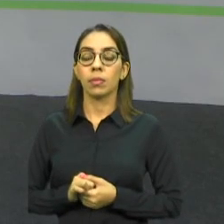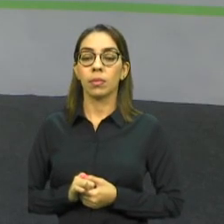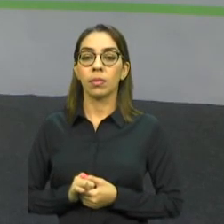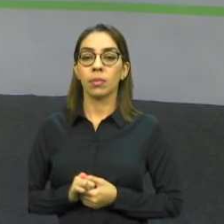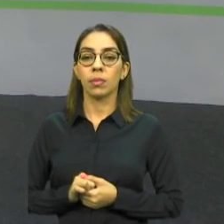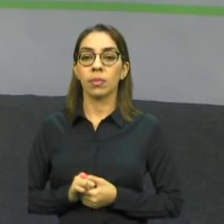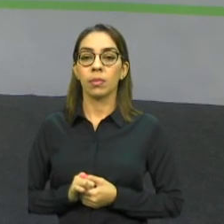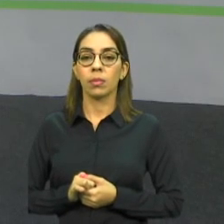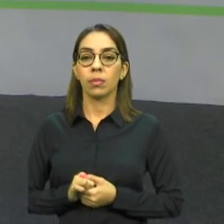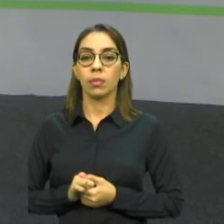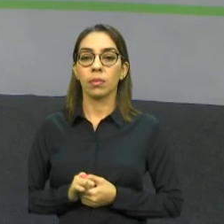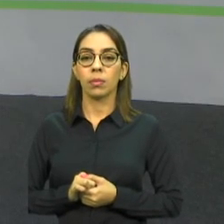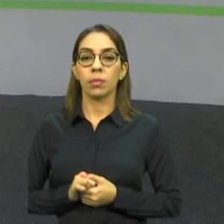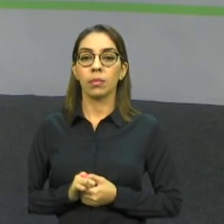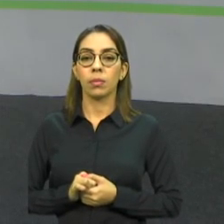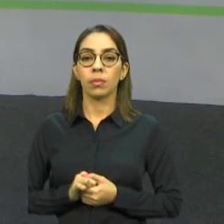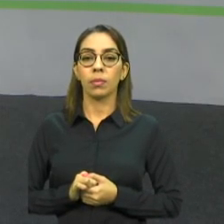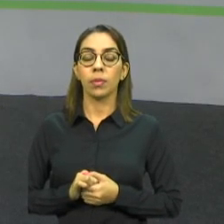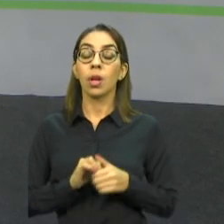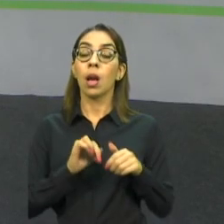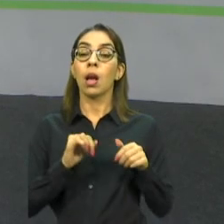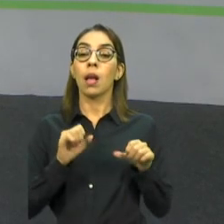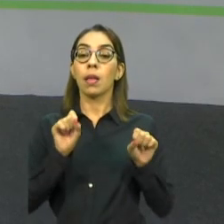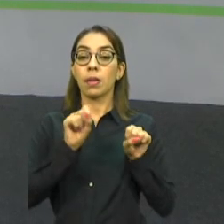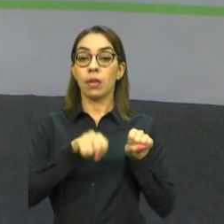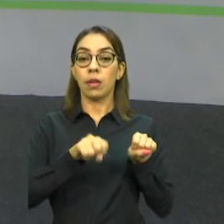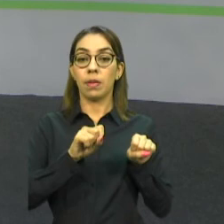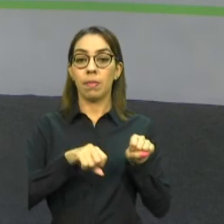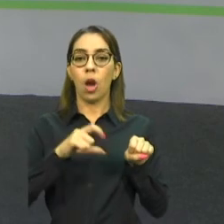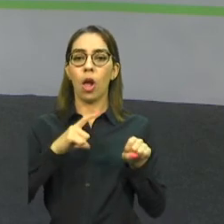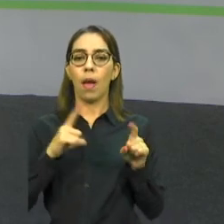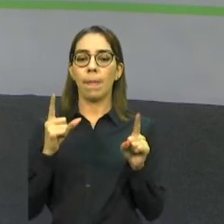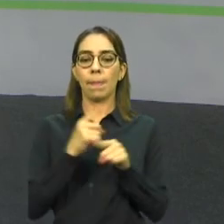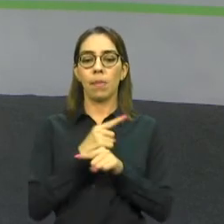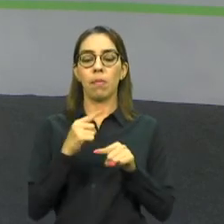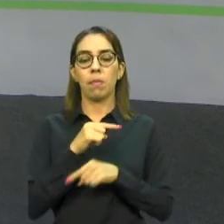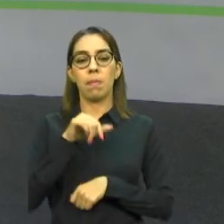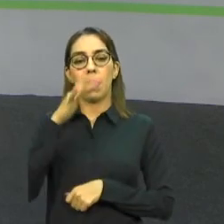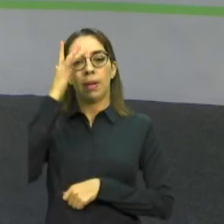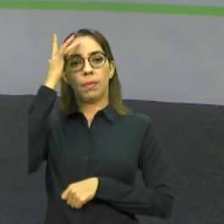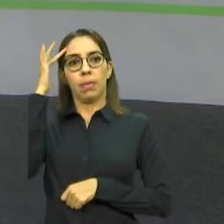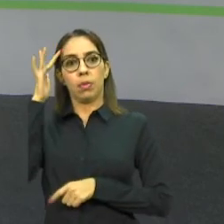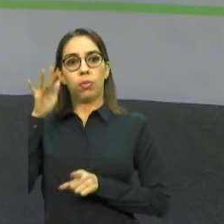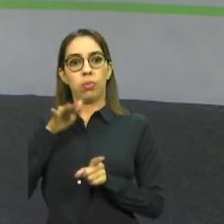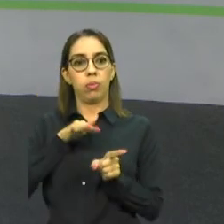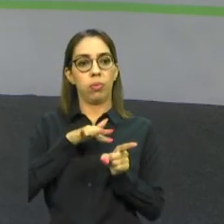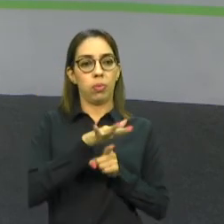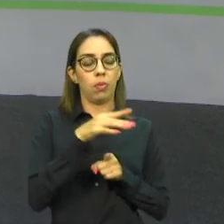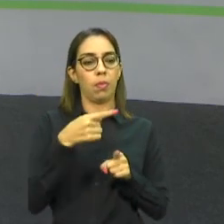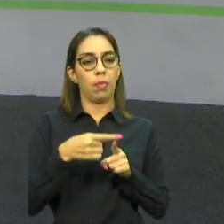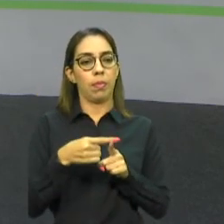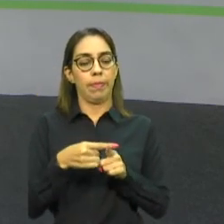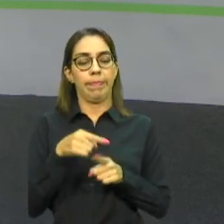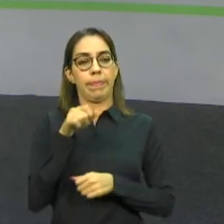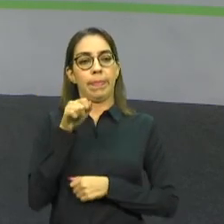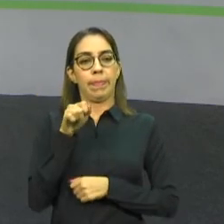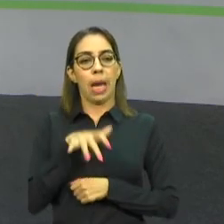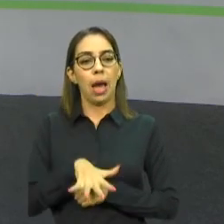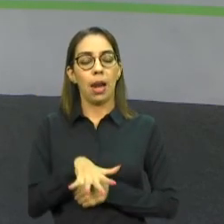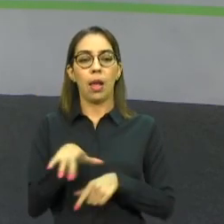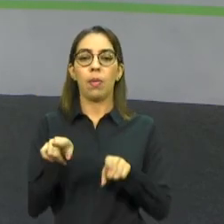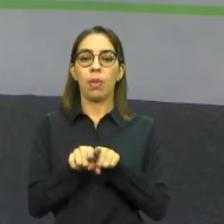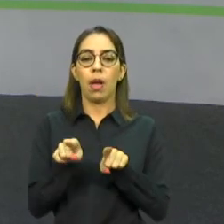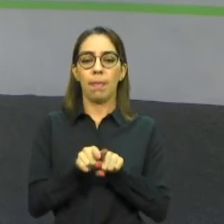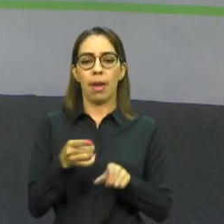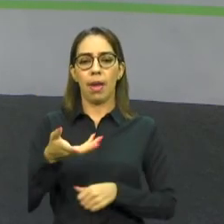As motocicletas atraem um grande público pelo preço, pela economia, praticidade e velocidade. Na